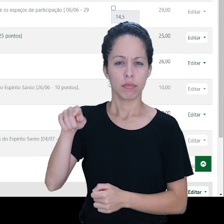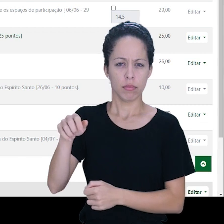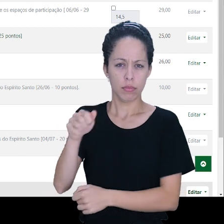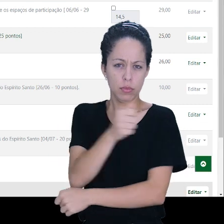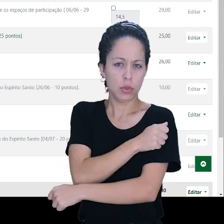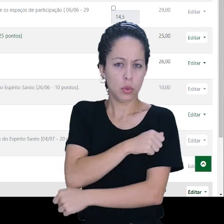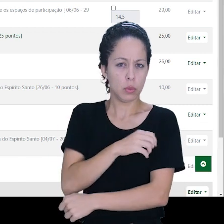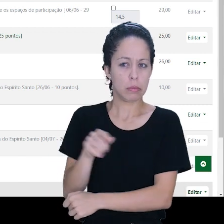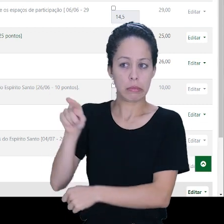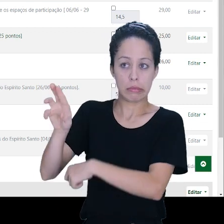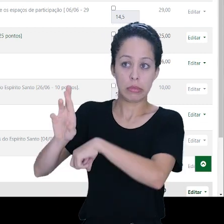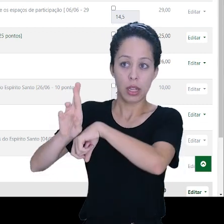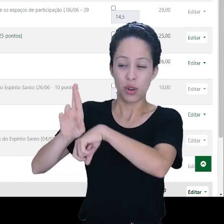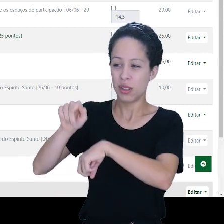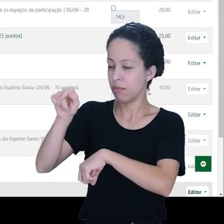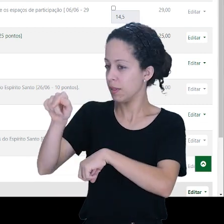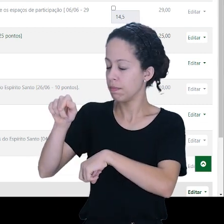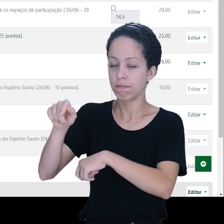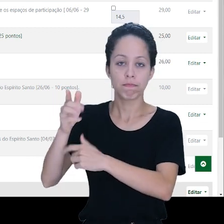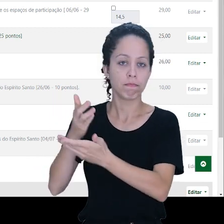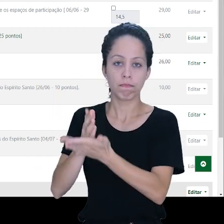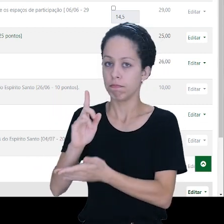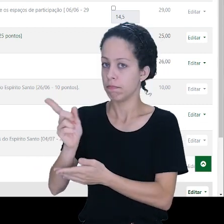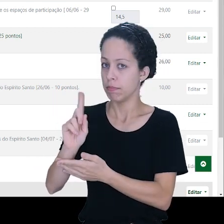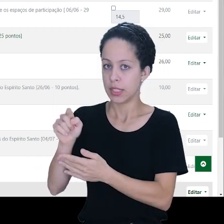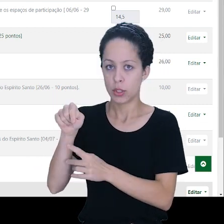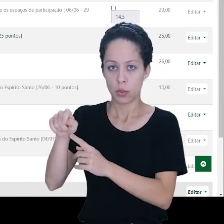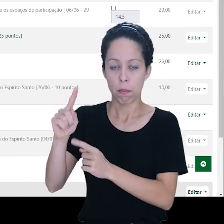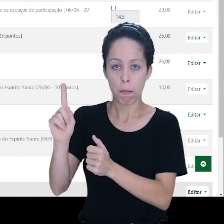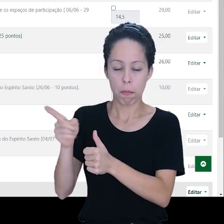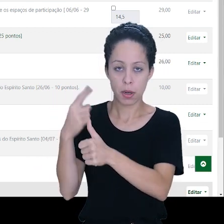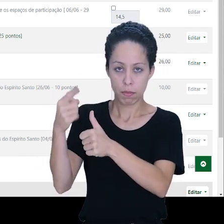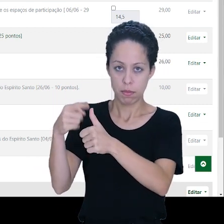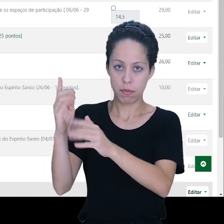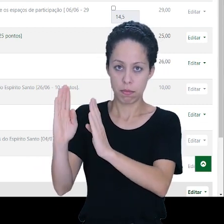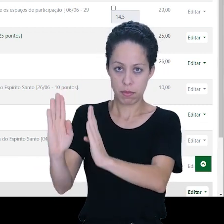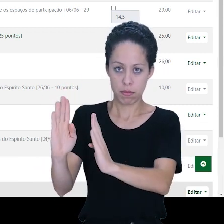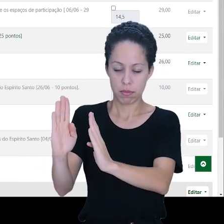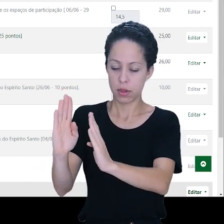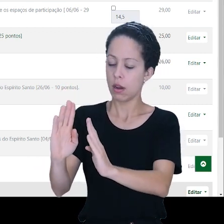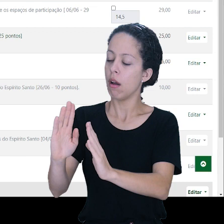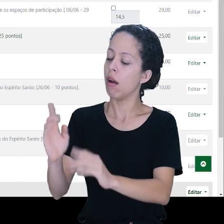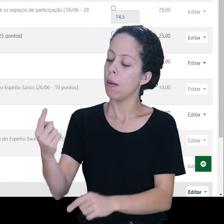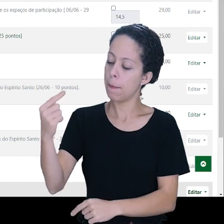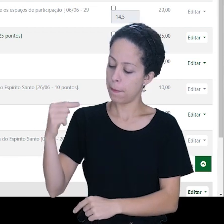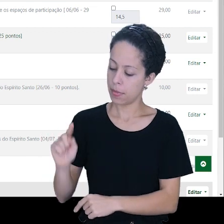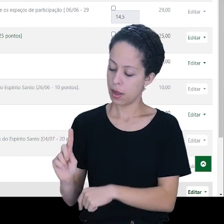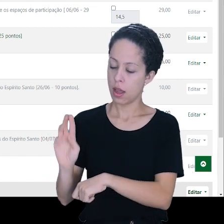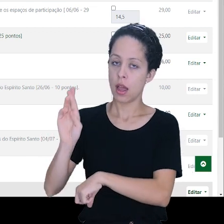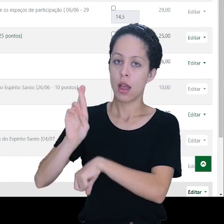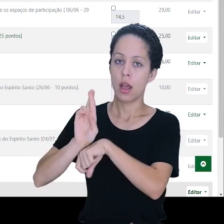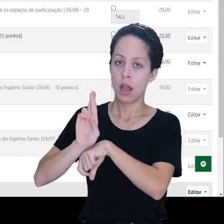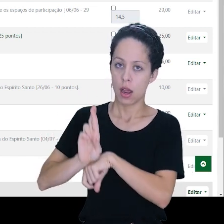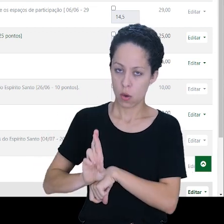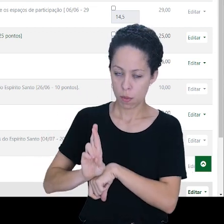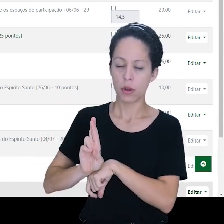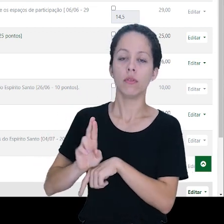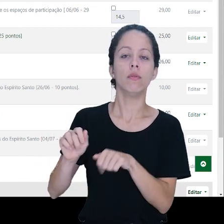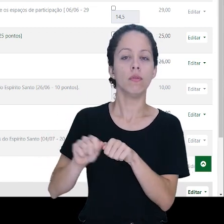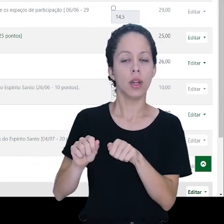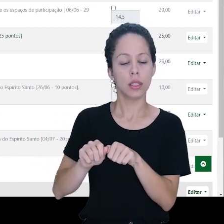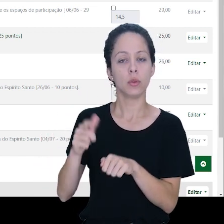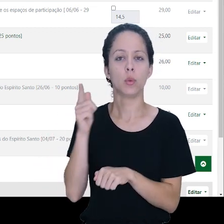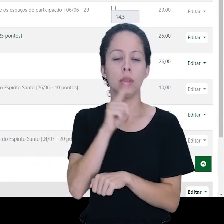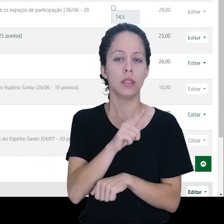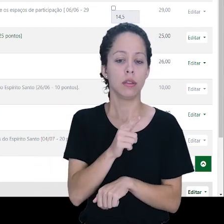considerar a maior nota entre as duas correto no seu livro de notas Então é isso que eu quero explicar para vocês fazerem aqui aqui